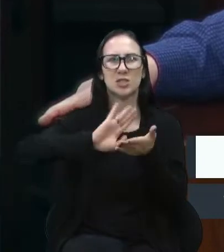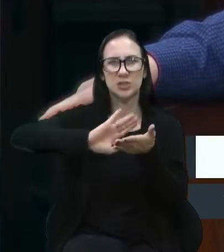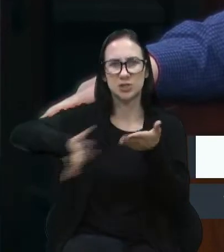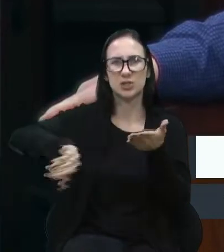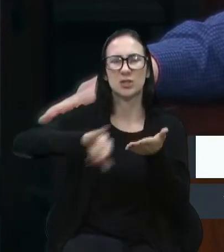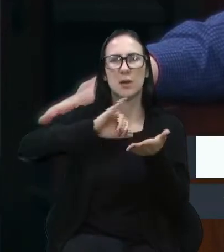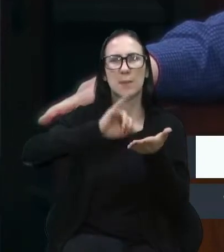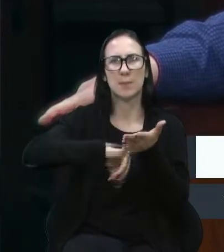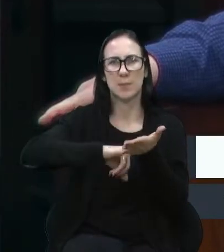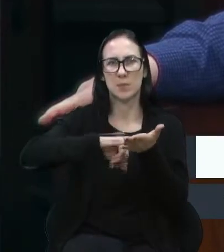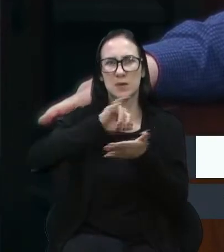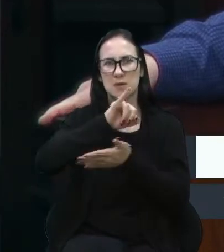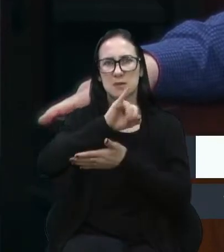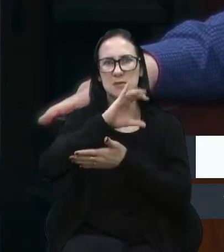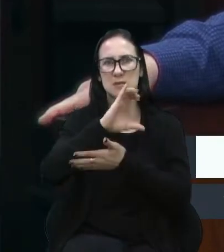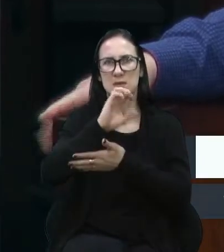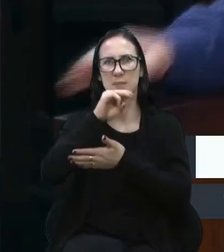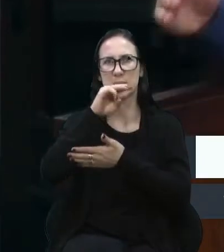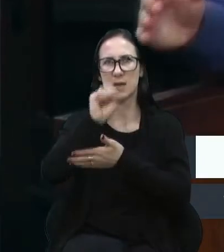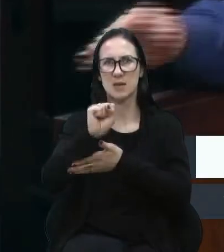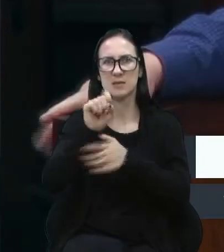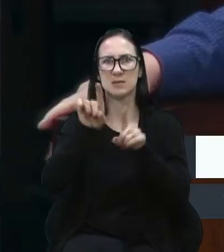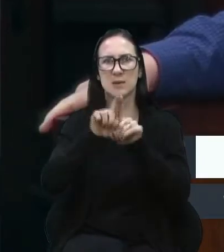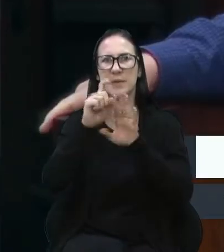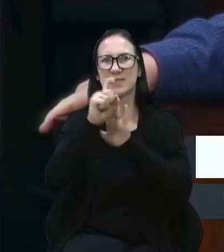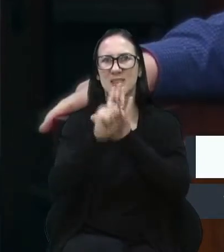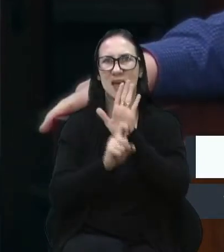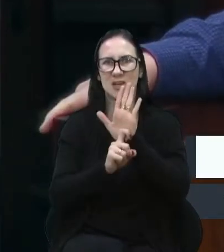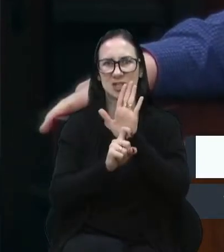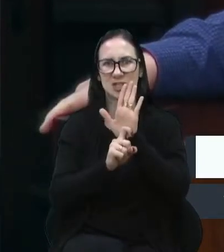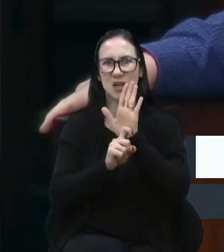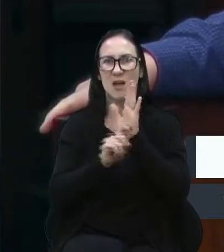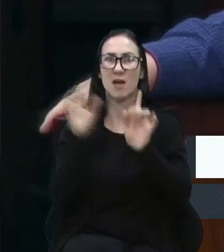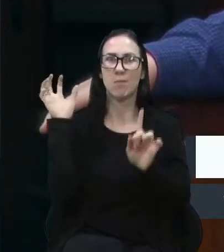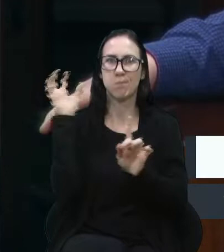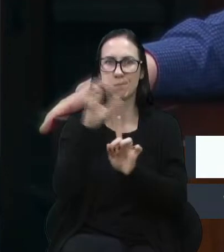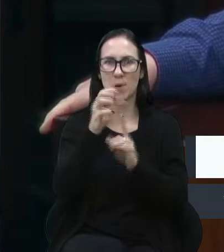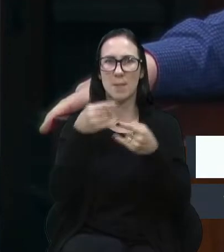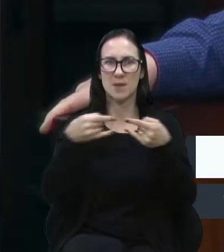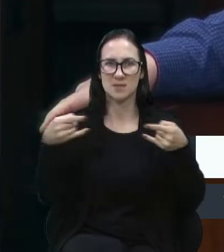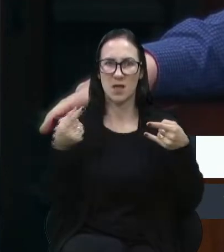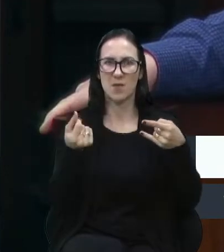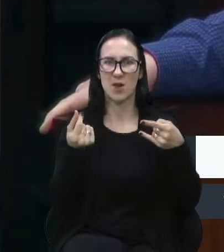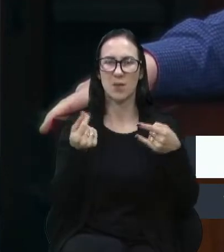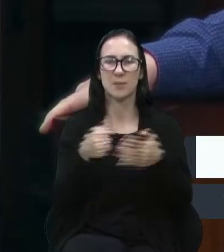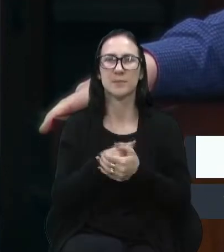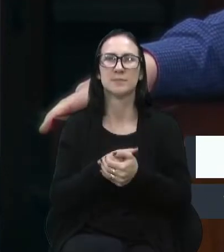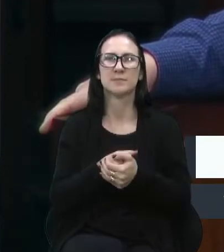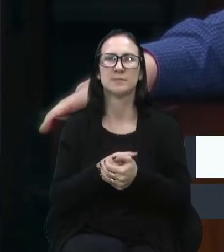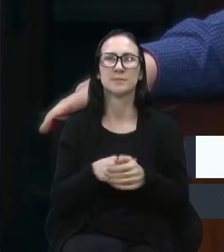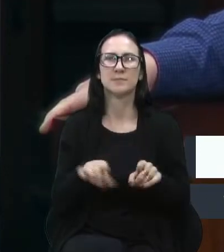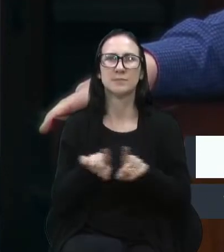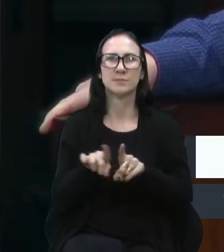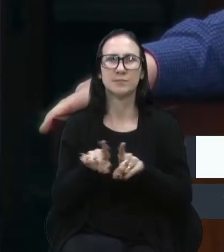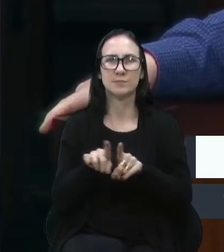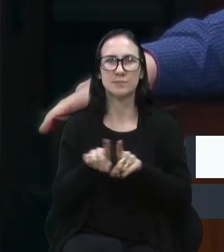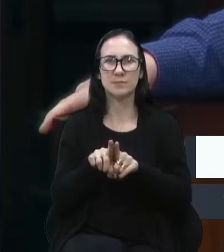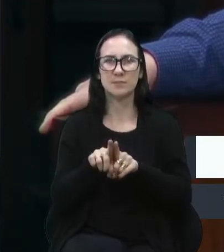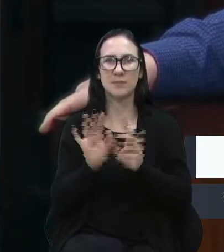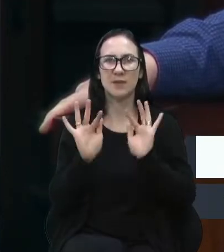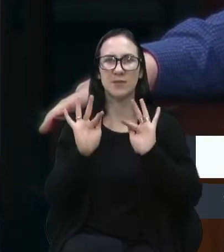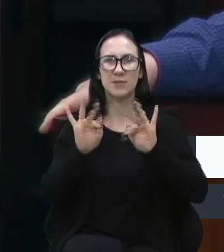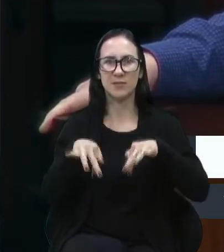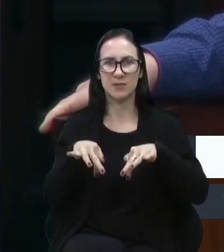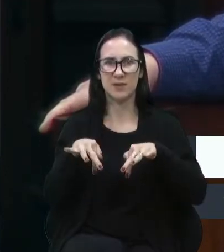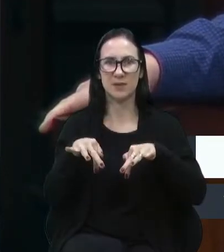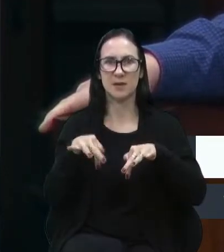gerenciamento, que também tem um impacto diretamente na passagem. Também faço referência aqui ao fim do passe livre,